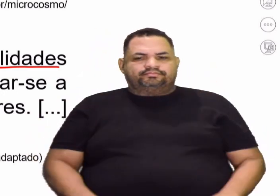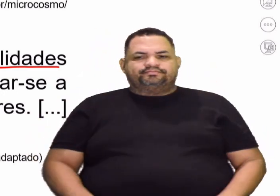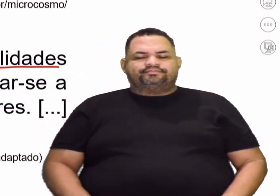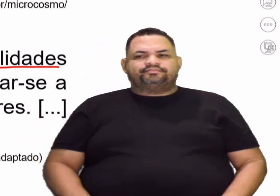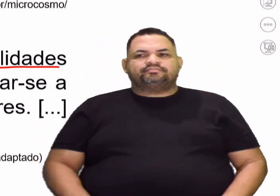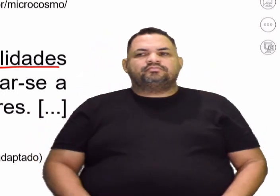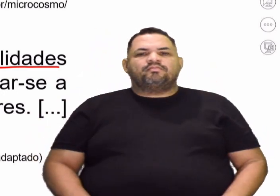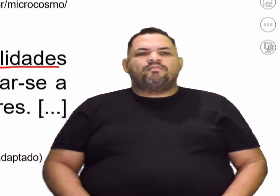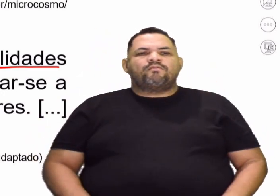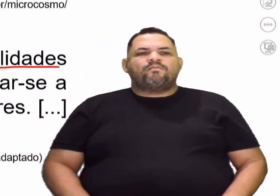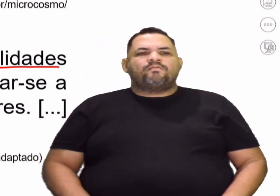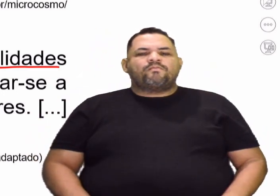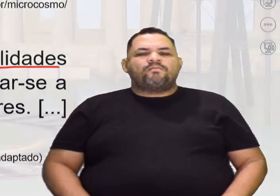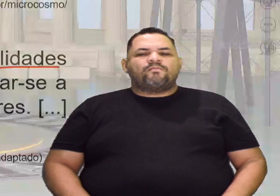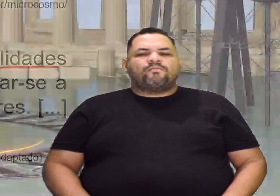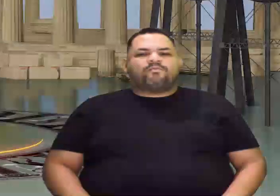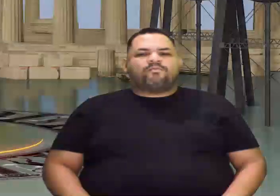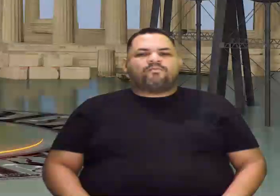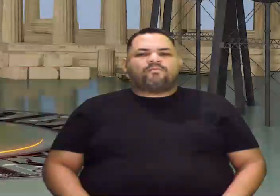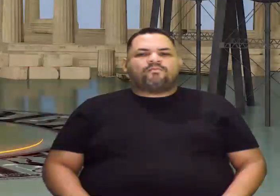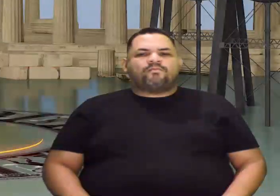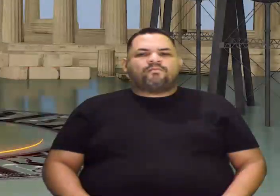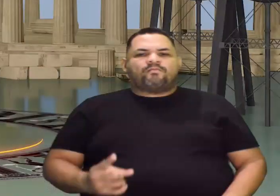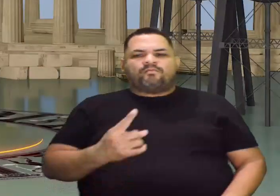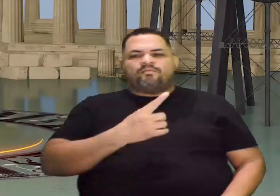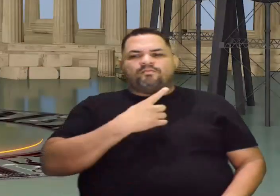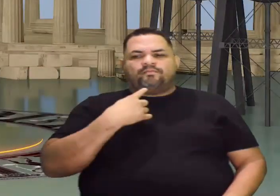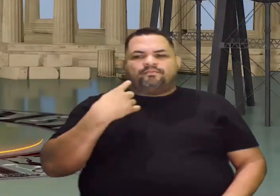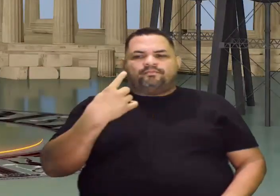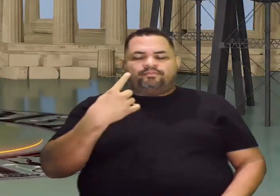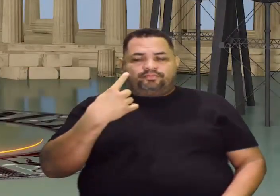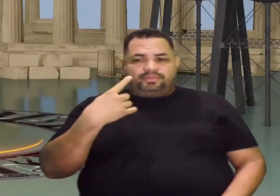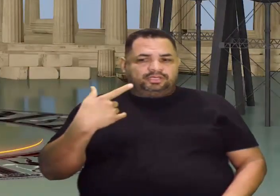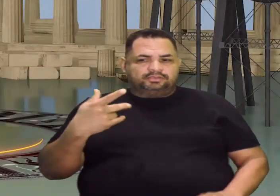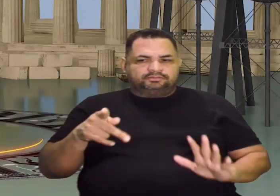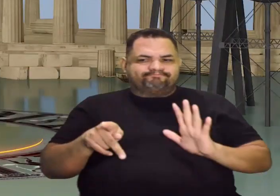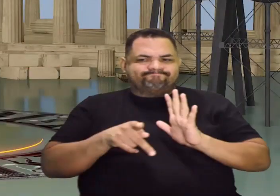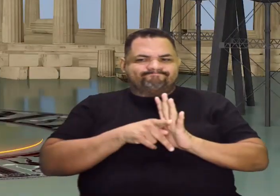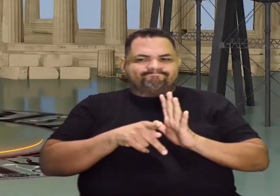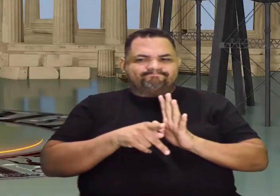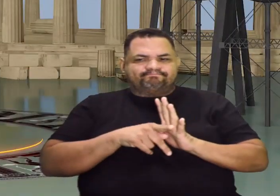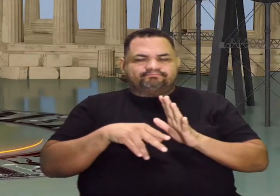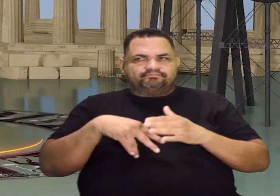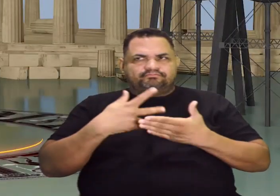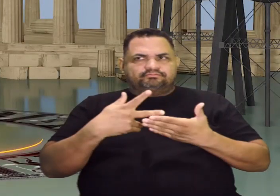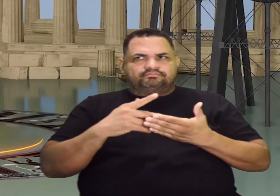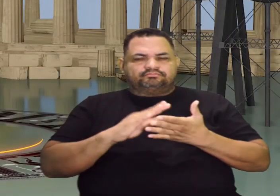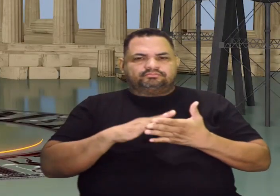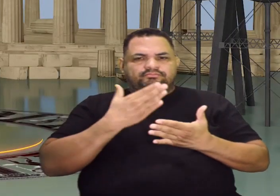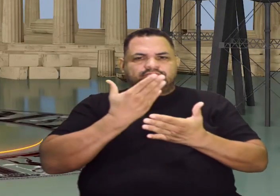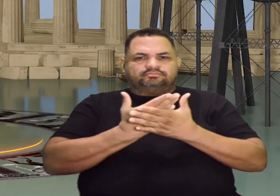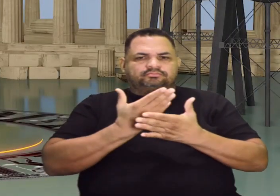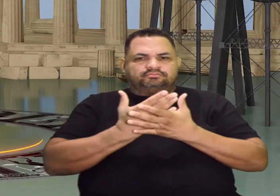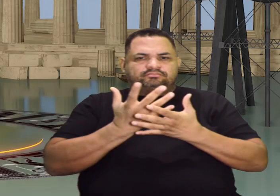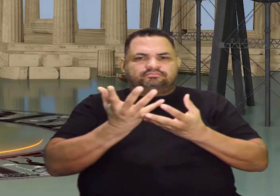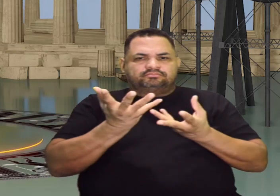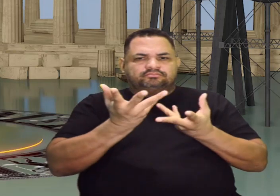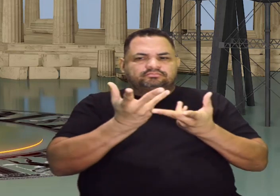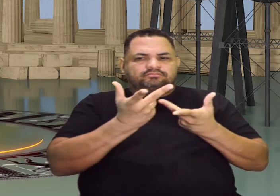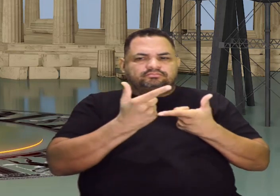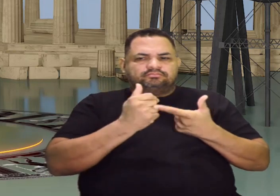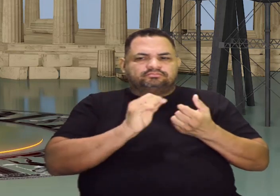vem aqui comigo. A gente não especifica agora as aulas, né? Nas aulas, as habilidades